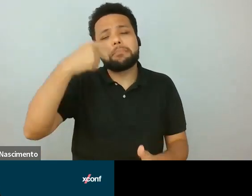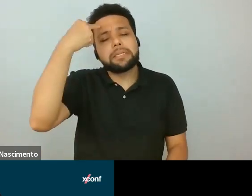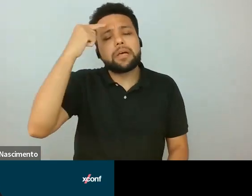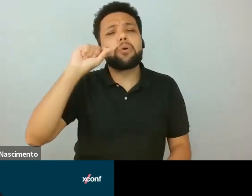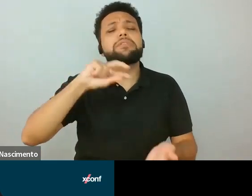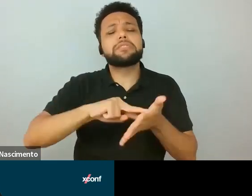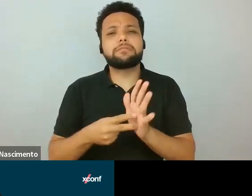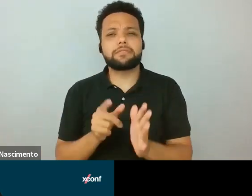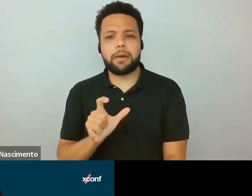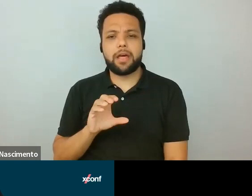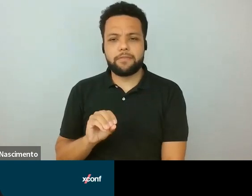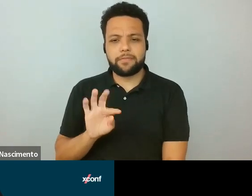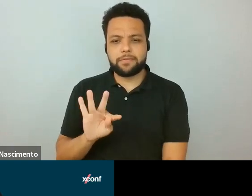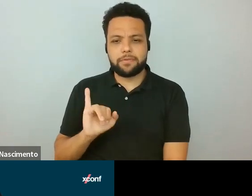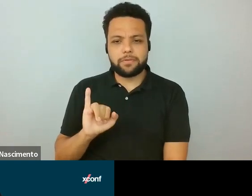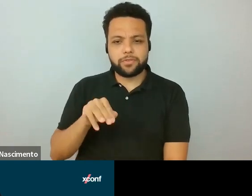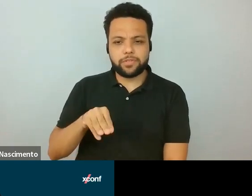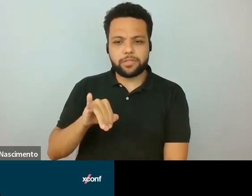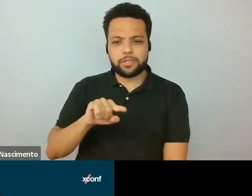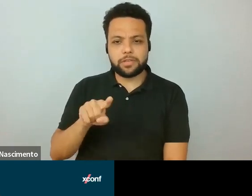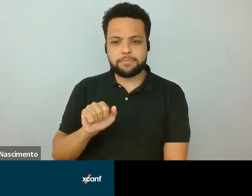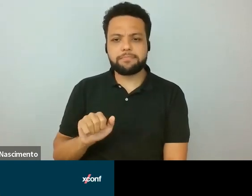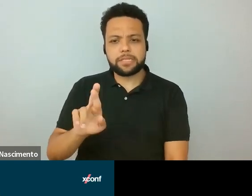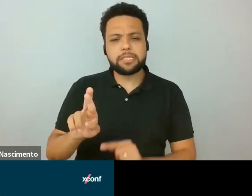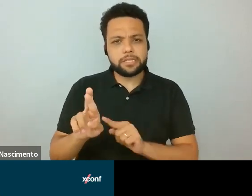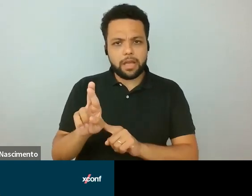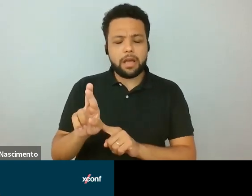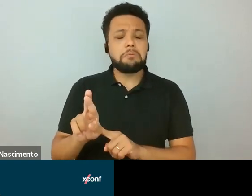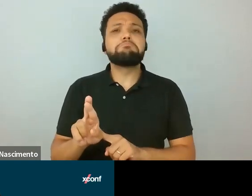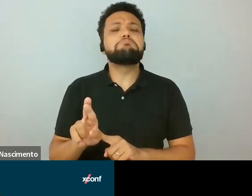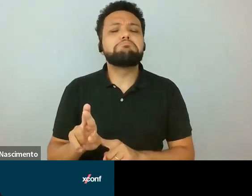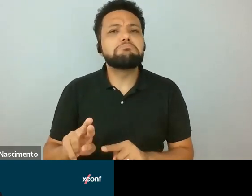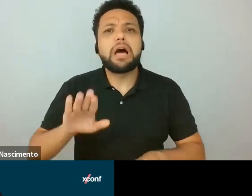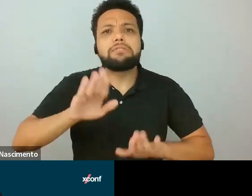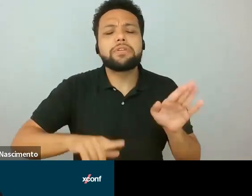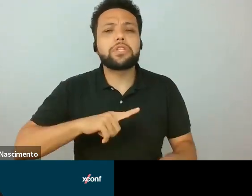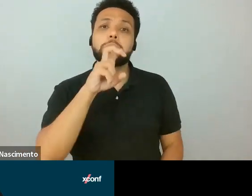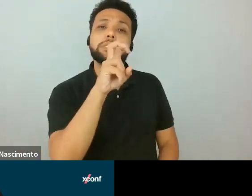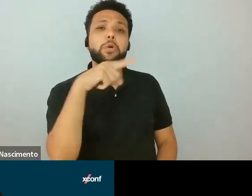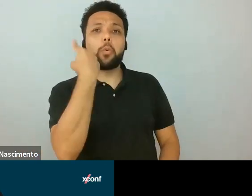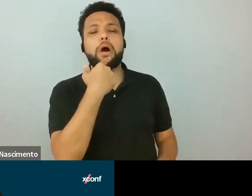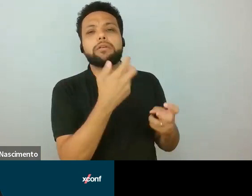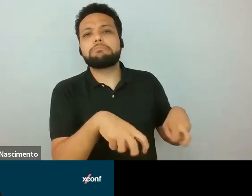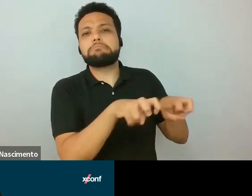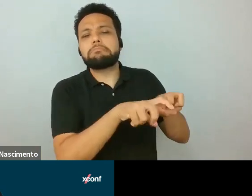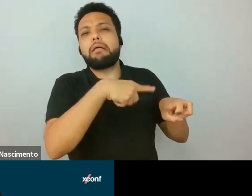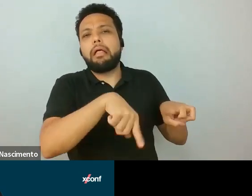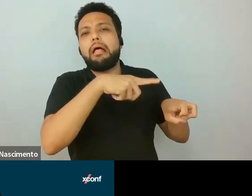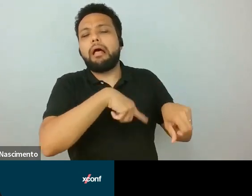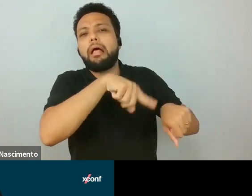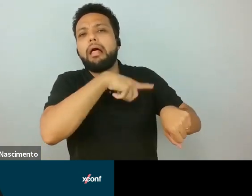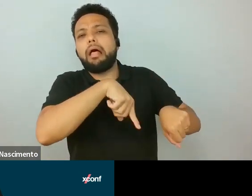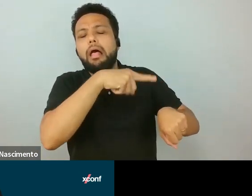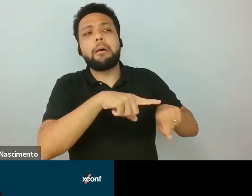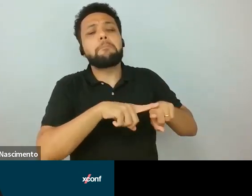não necessariamente ser de tempo, né? Tu pode passar 5 horas pareando e se não tem esse engajamento que tu comentou, talvez não tenha servido